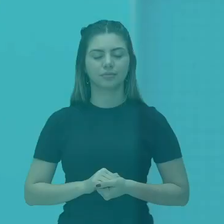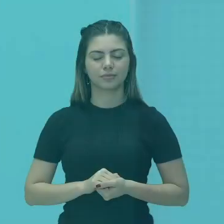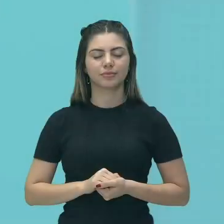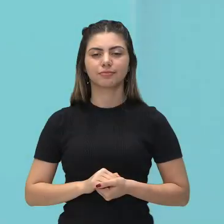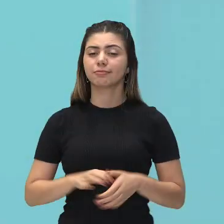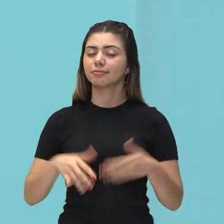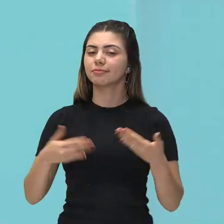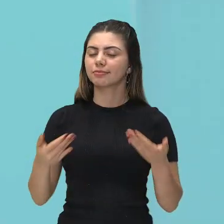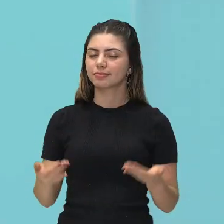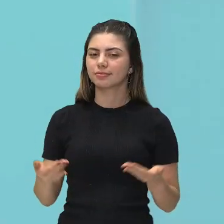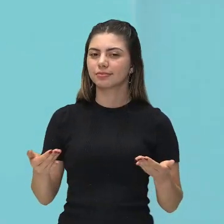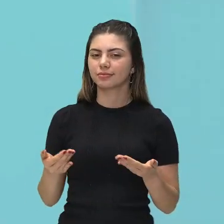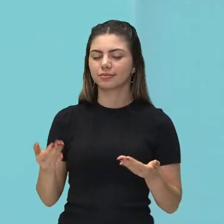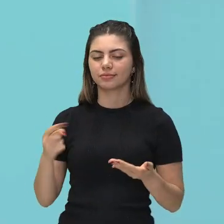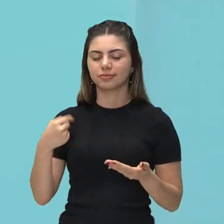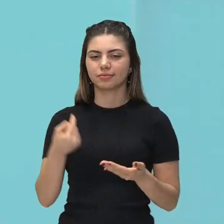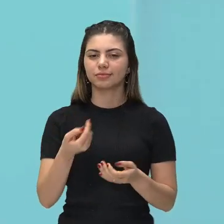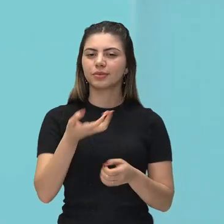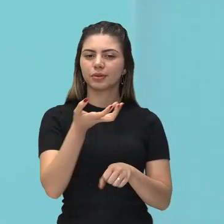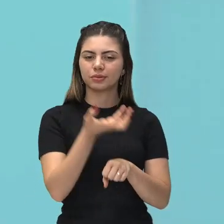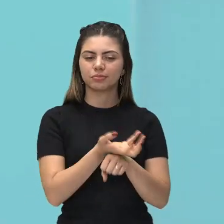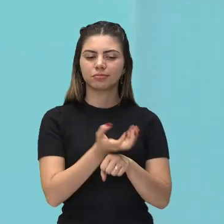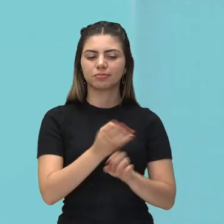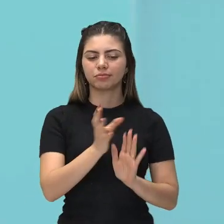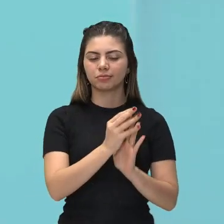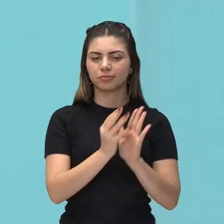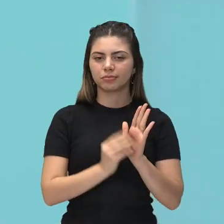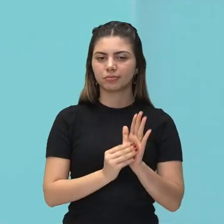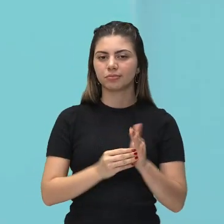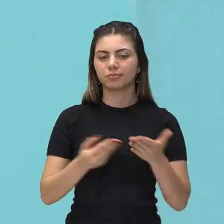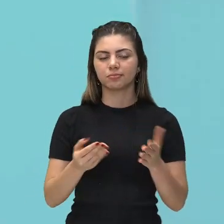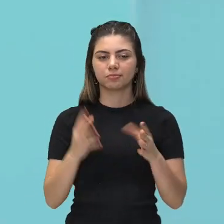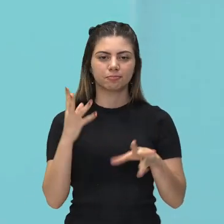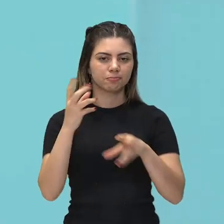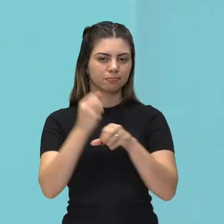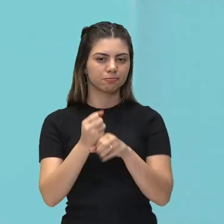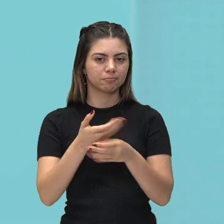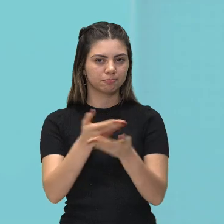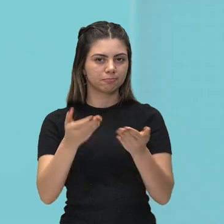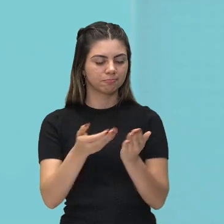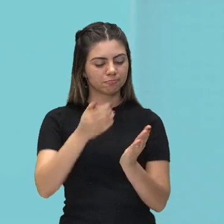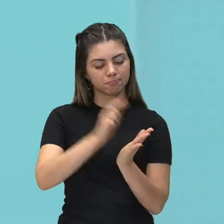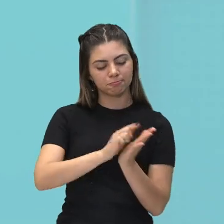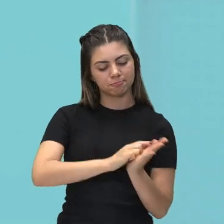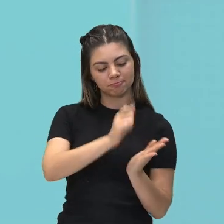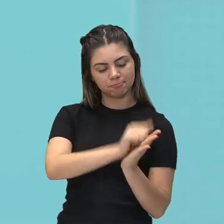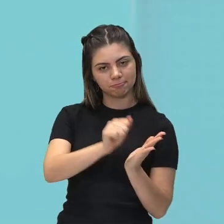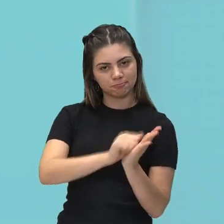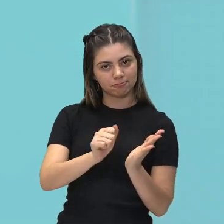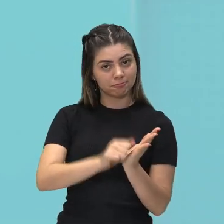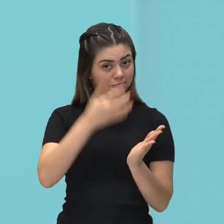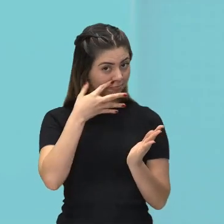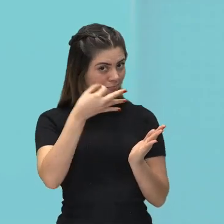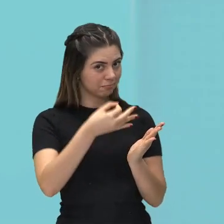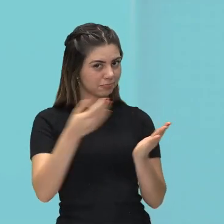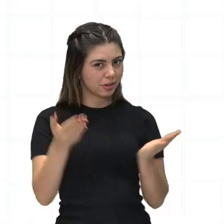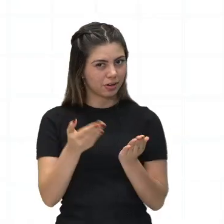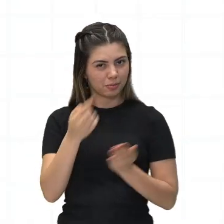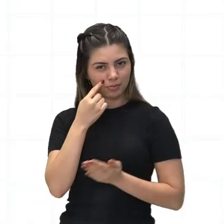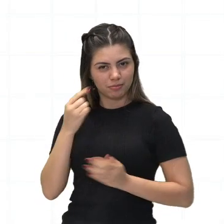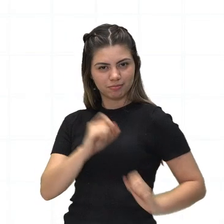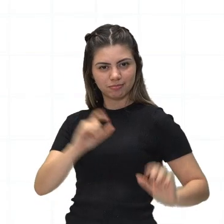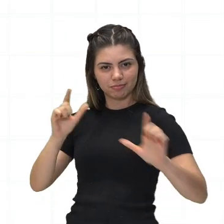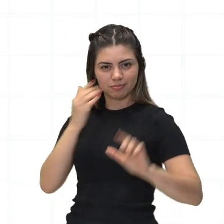Então a gente vai para o nosso conteúdo da nossa revisão, fiquem bastante atentos, papel e caneta na mão, bora dar uma olhadinha na nossa primeira